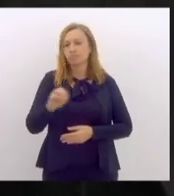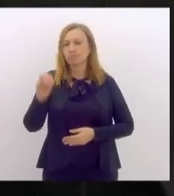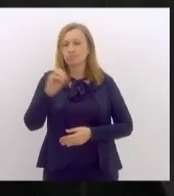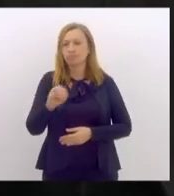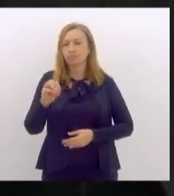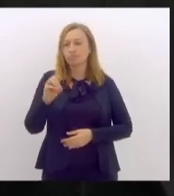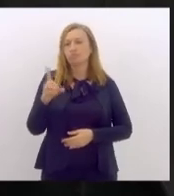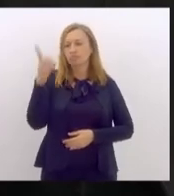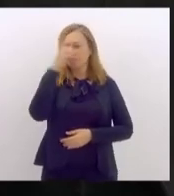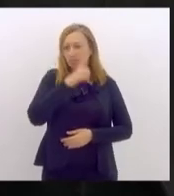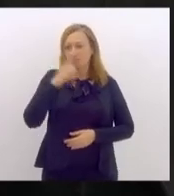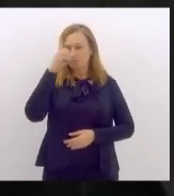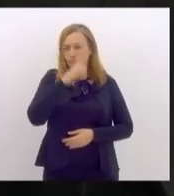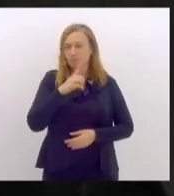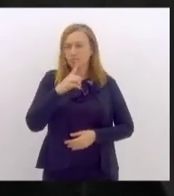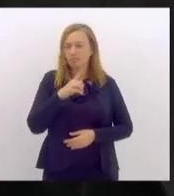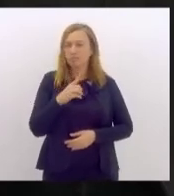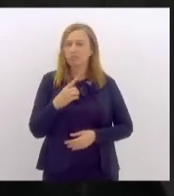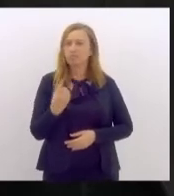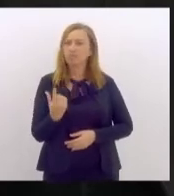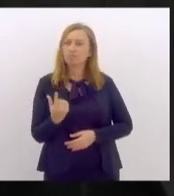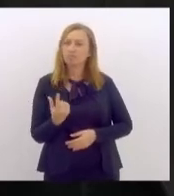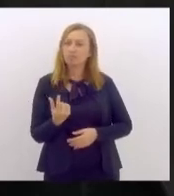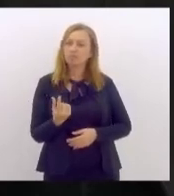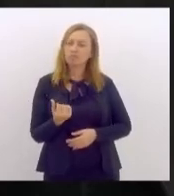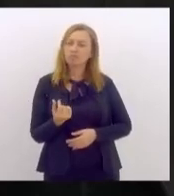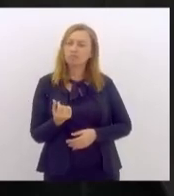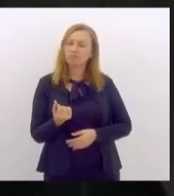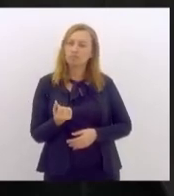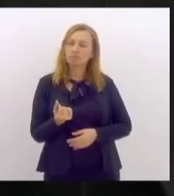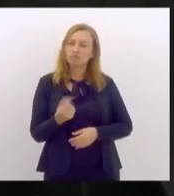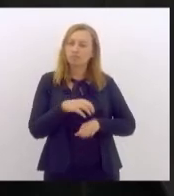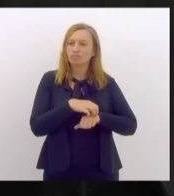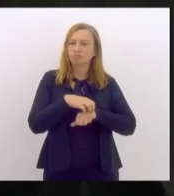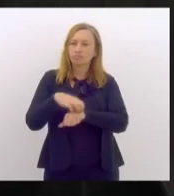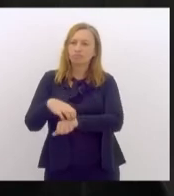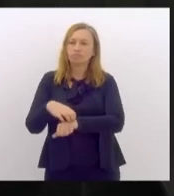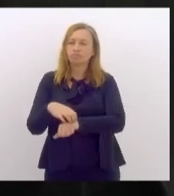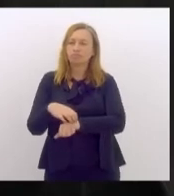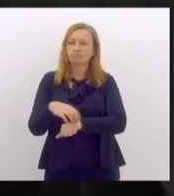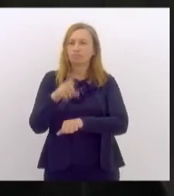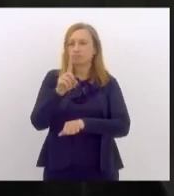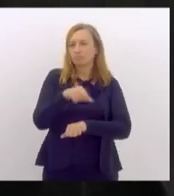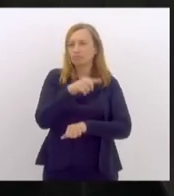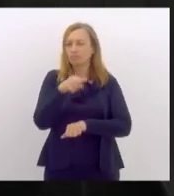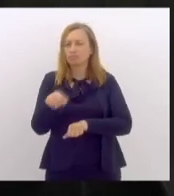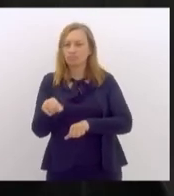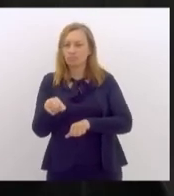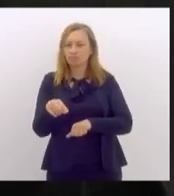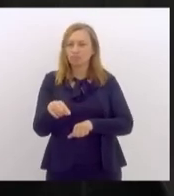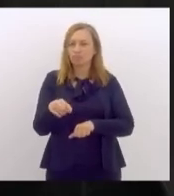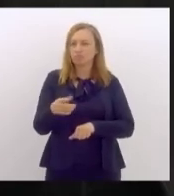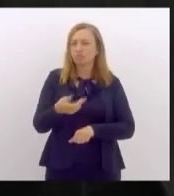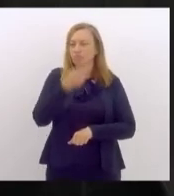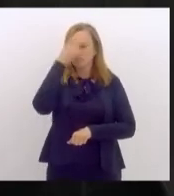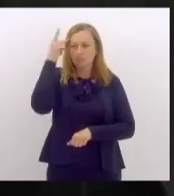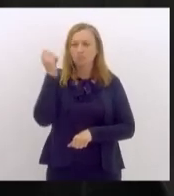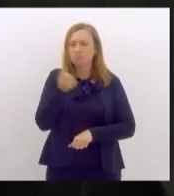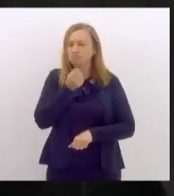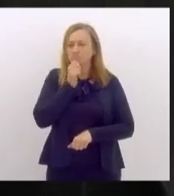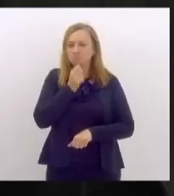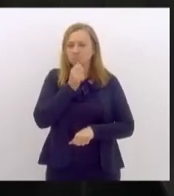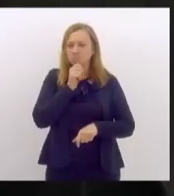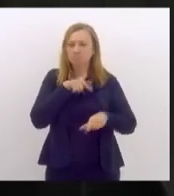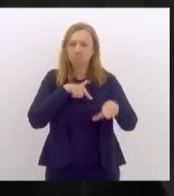no domingo as tarifas de transporte públicos sejam inventadas que nenhum trabalhador que